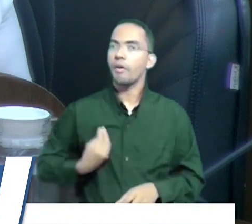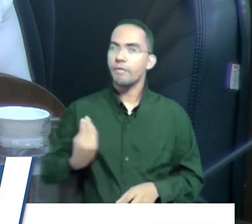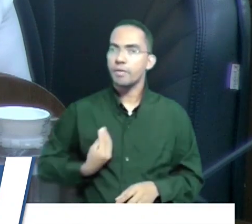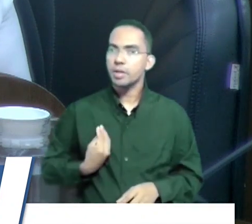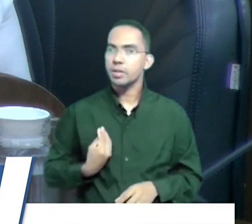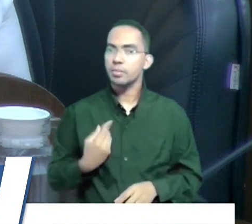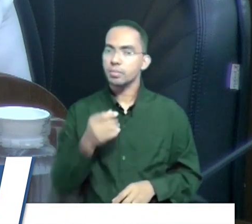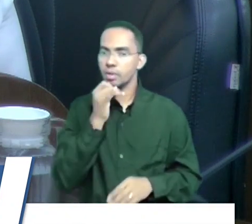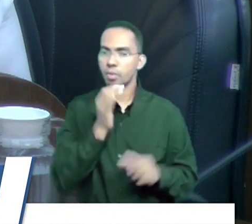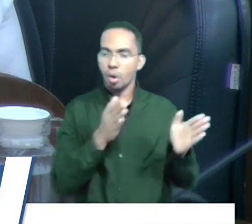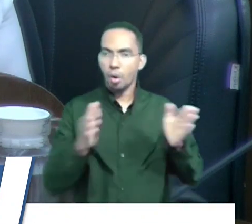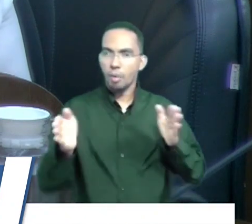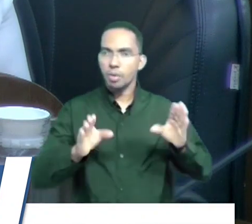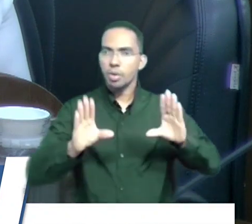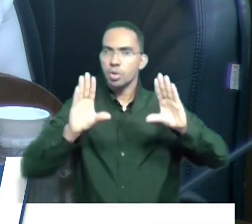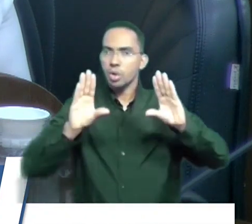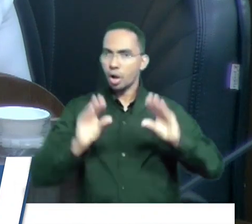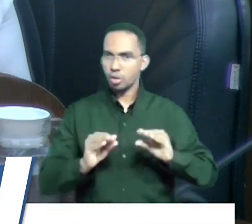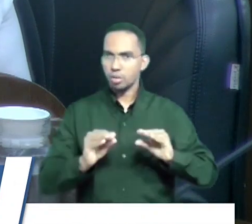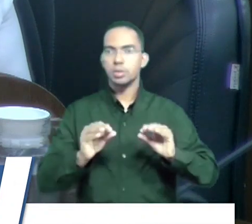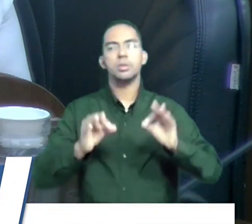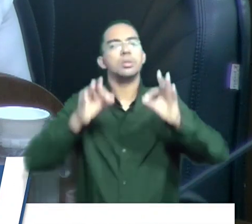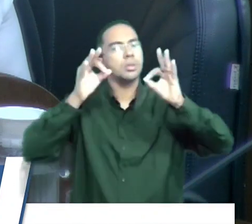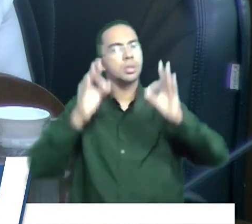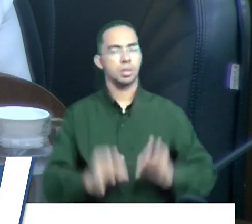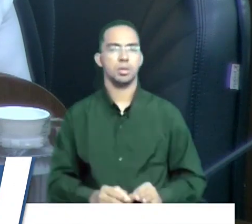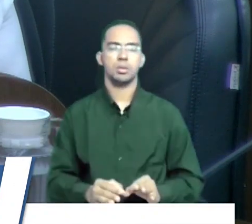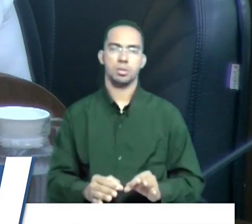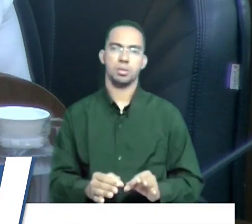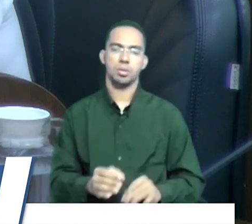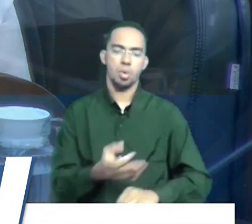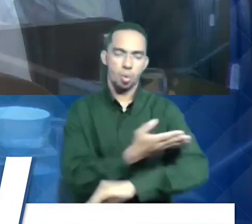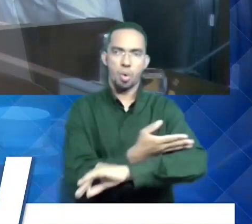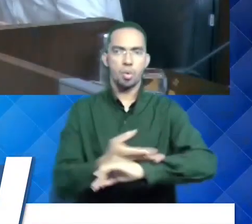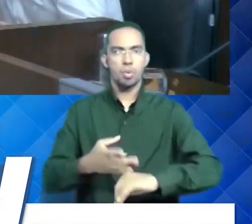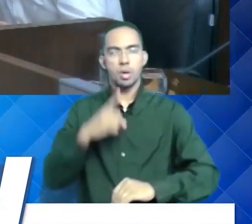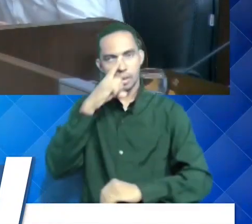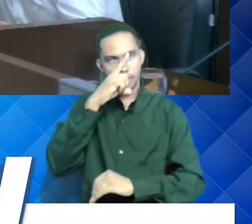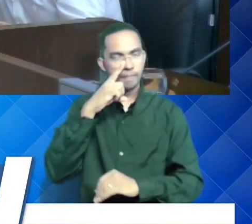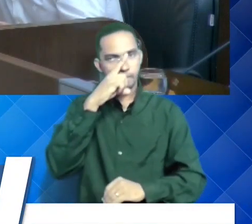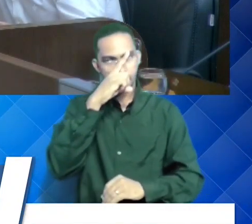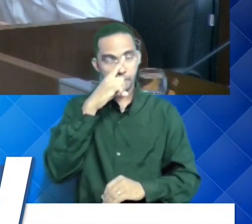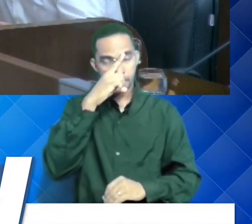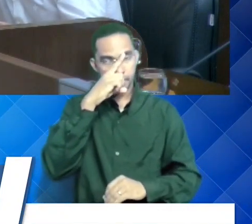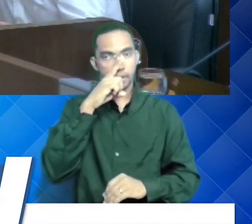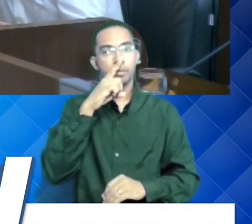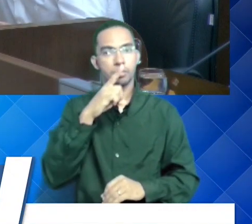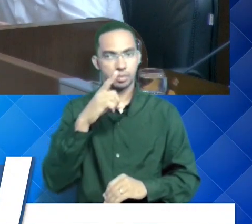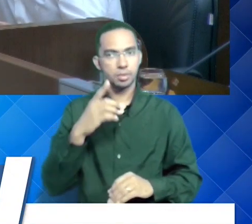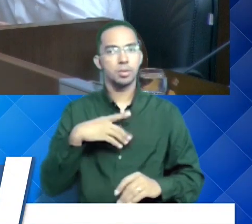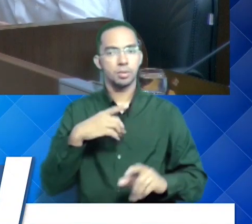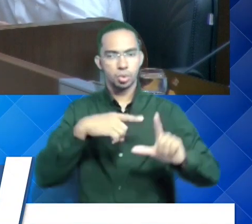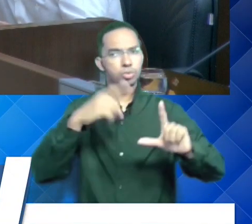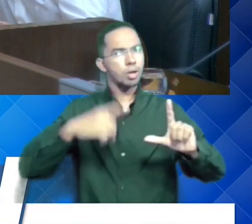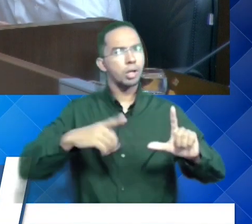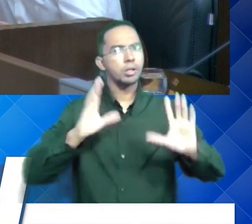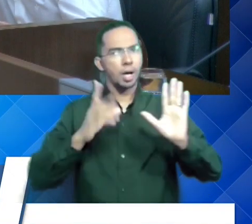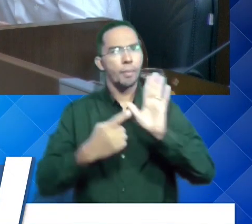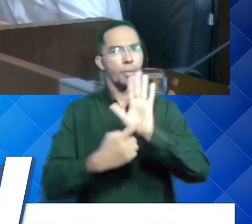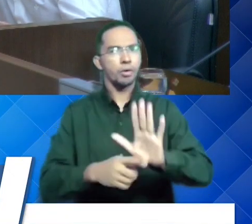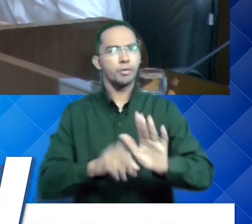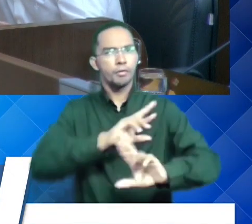ali, com certeza é uma rodovia que, pela estatística, tem vários acidentes e